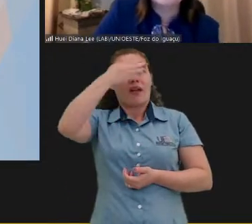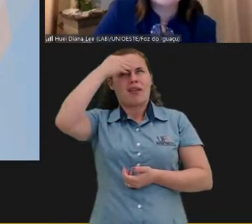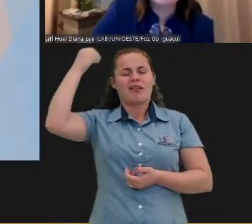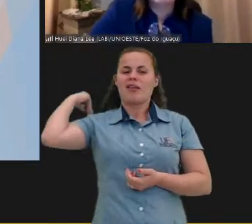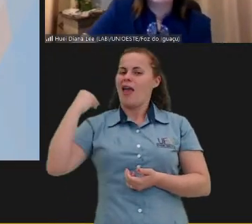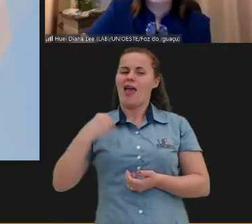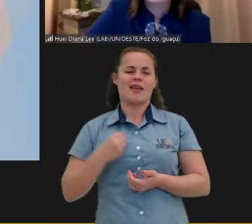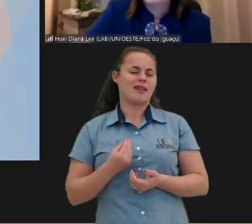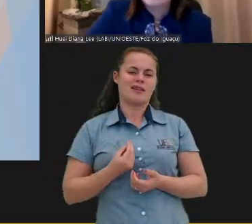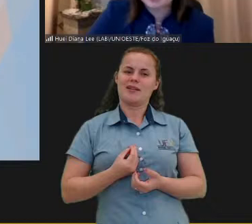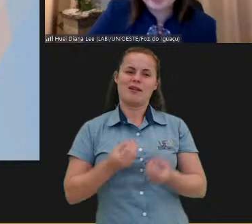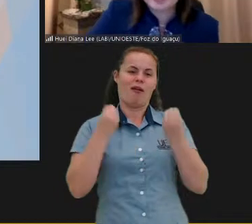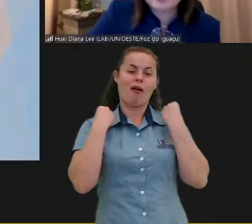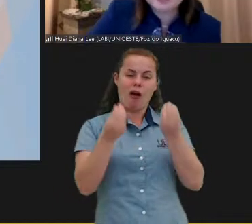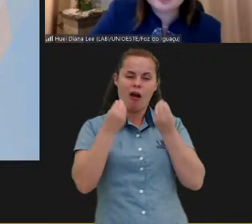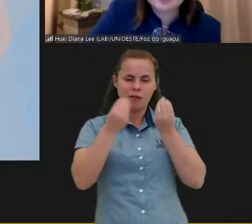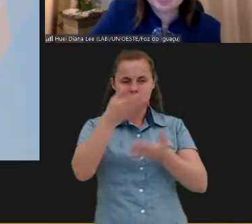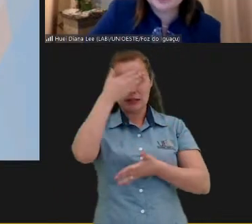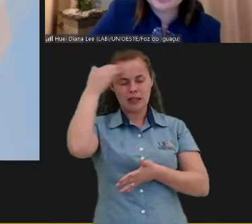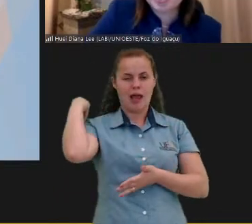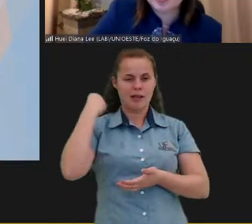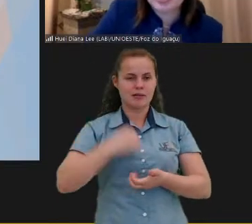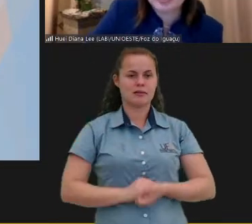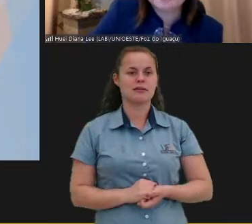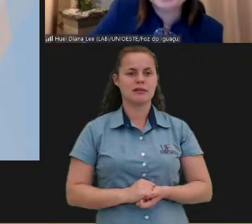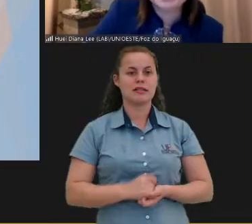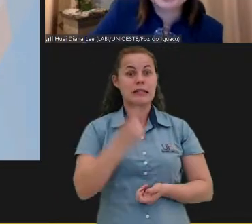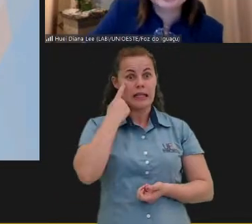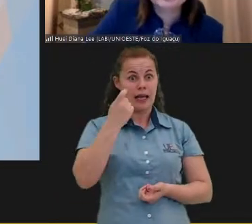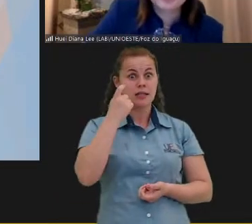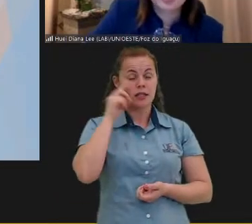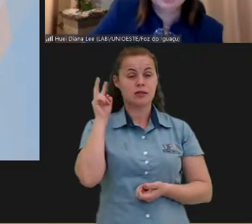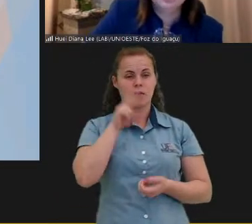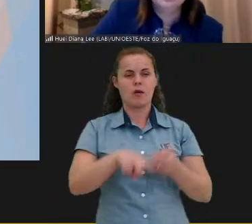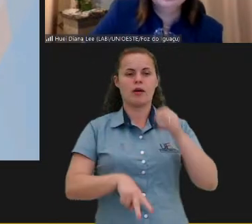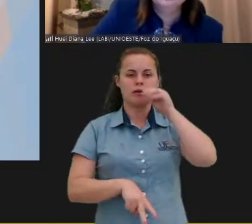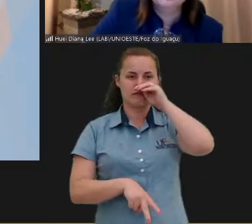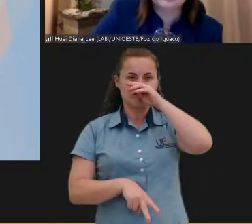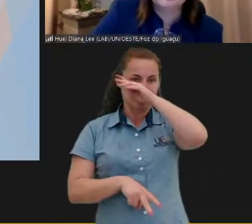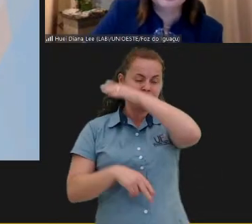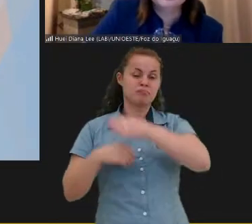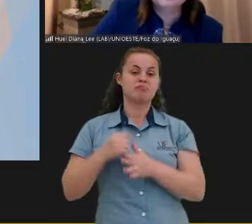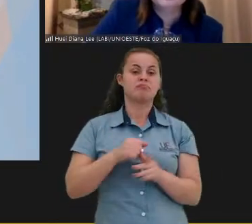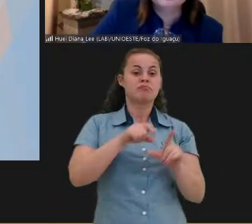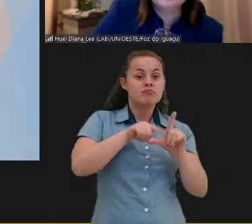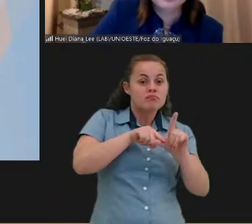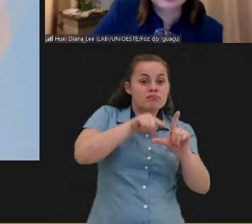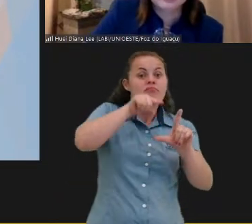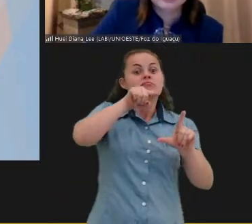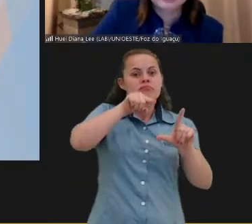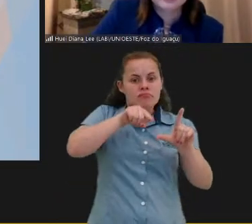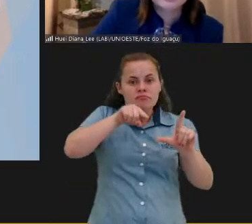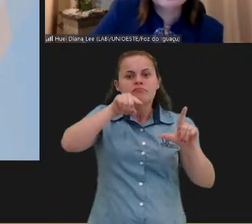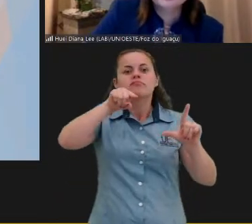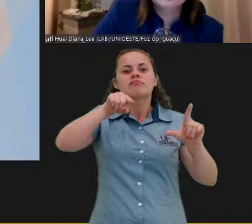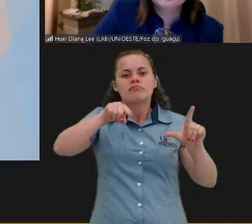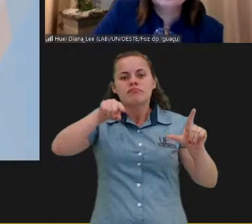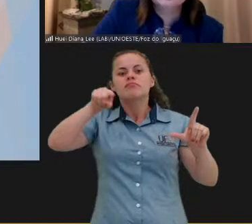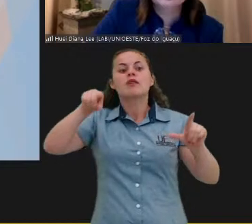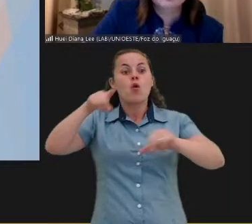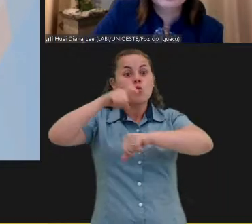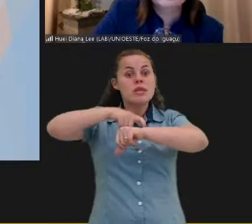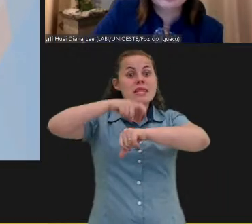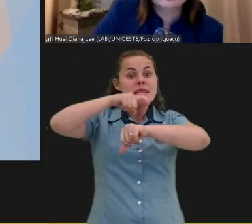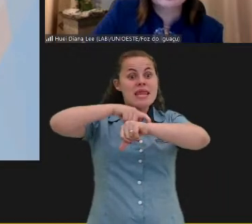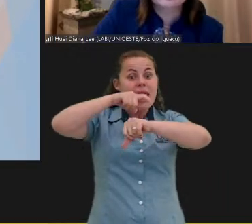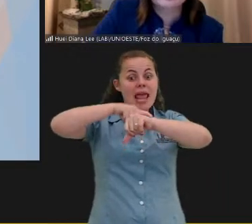como esquecer. Mas olha que interessante, vejam aqui, ao longo do tempo, a evolução